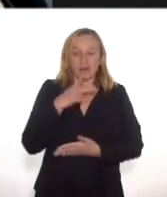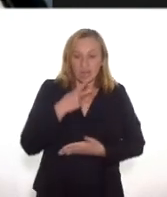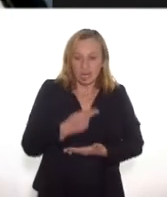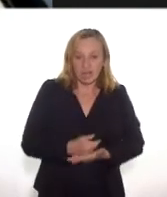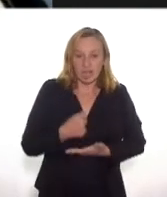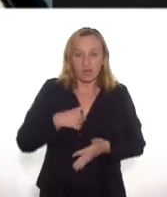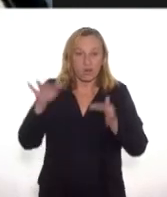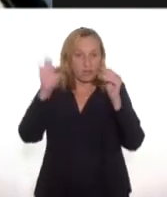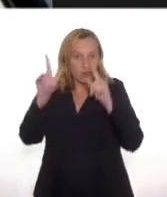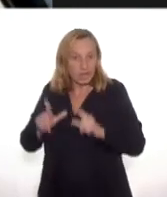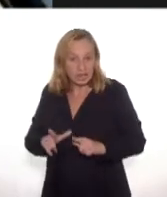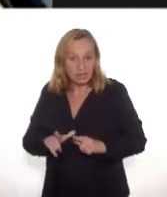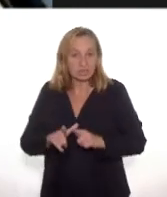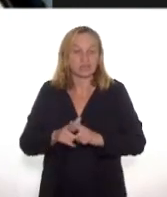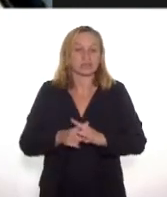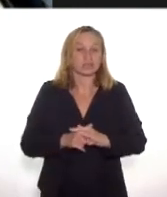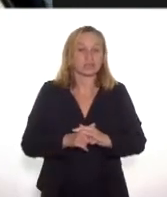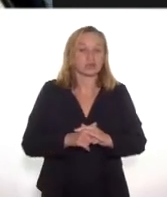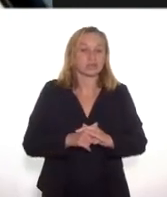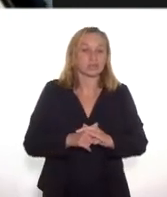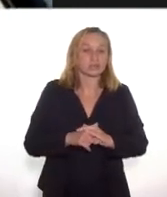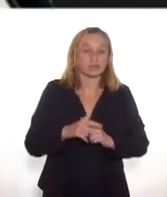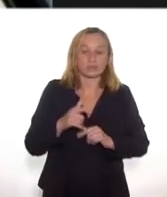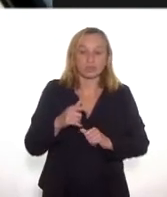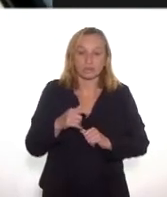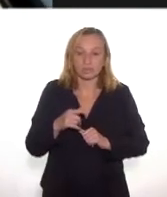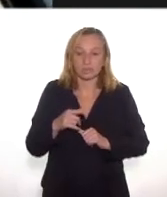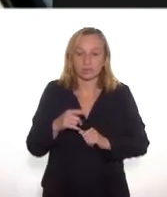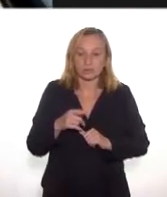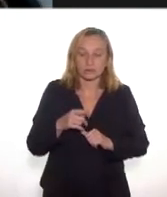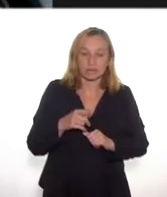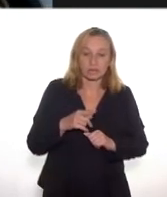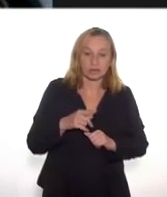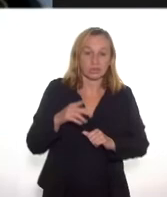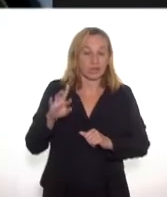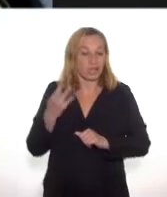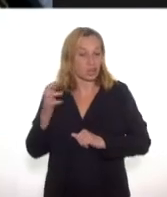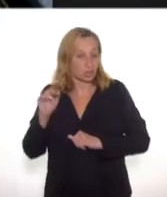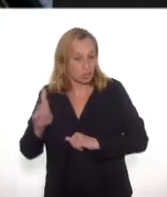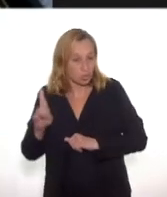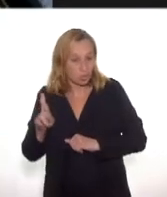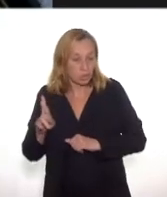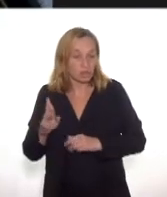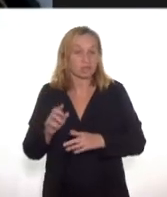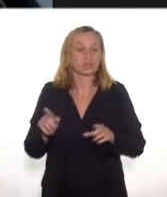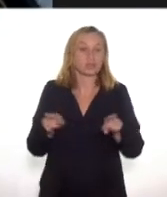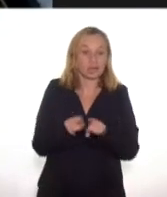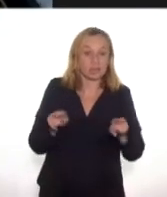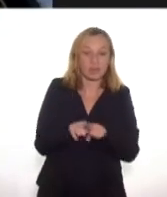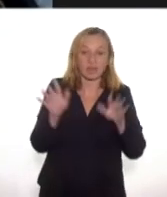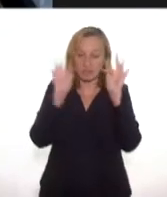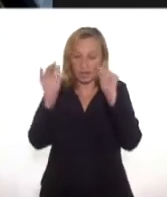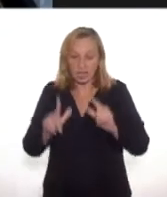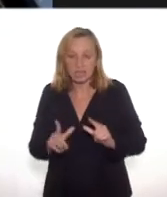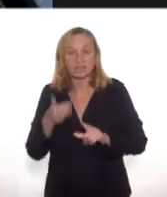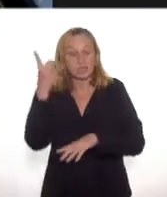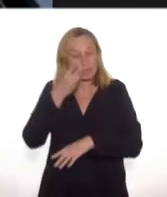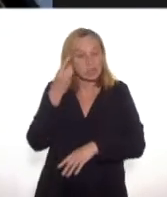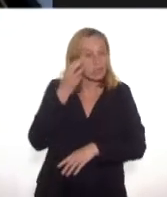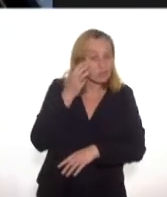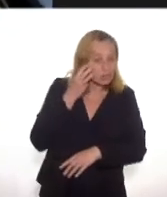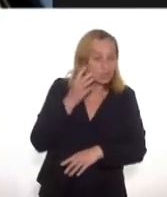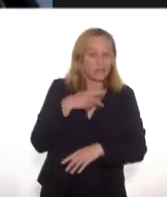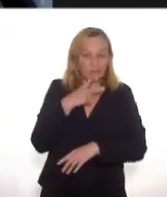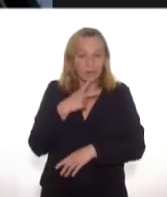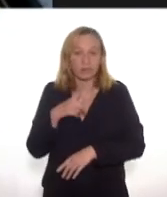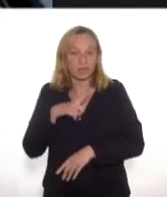fico feliz com o posicionamento da reitora, fico feliz também com o posicionamento do deputado Valdec, que também disse